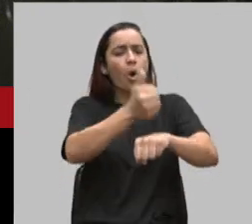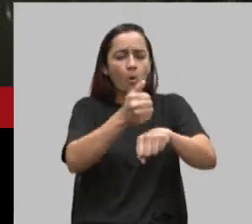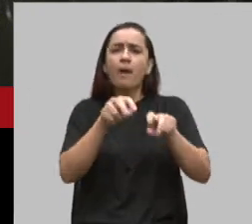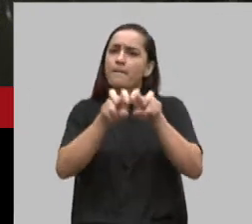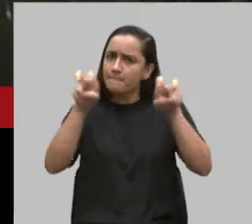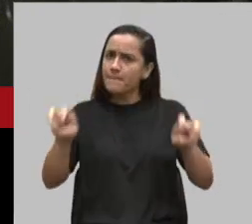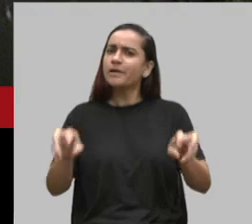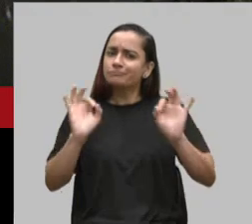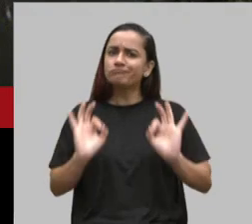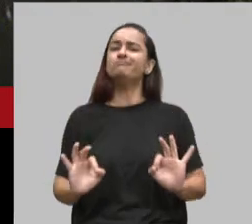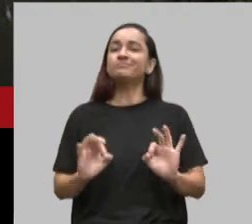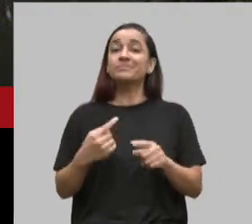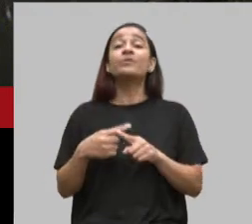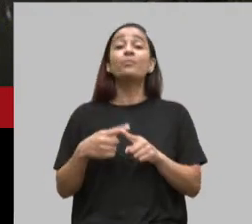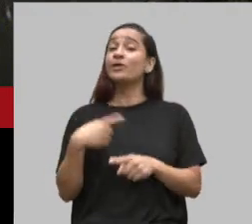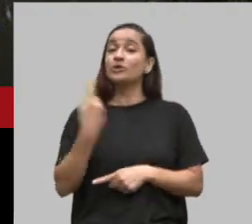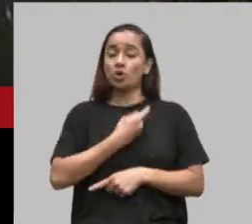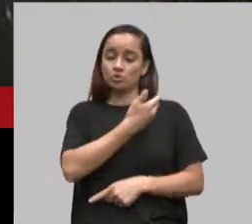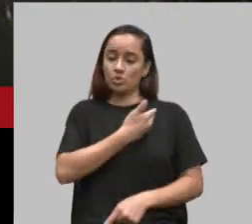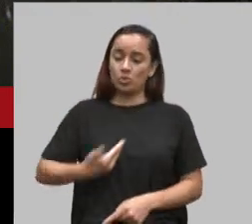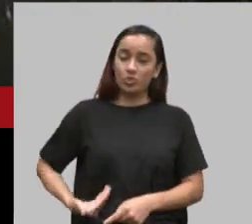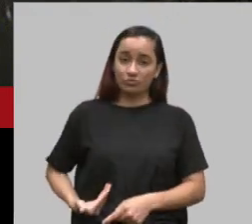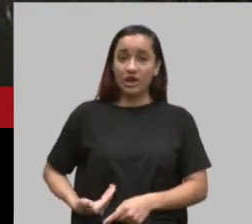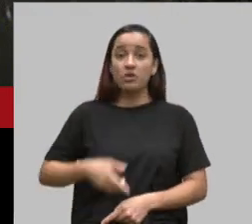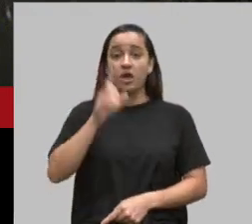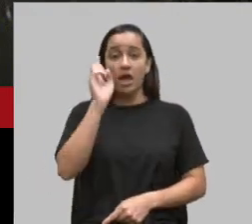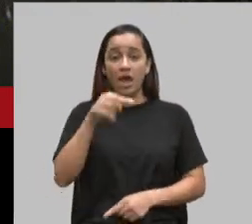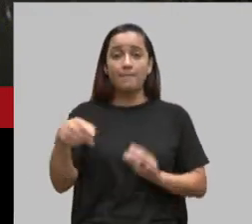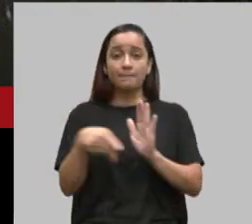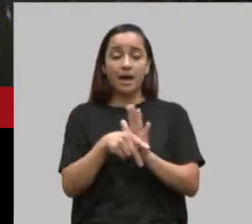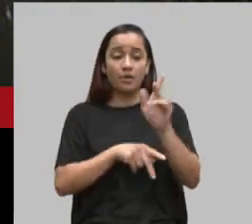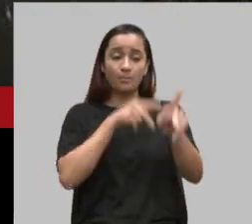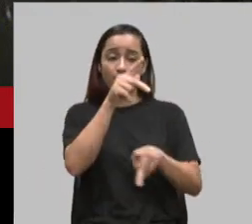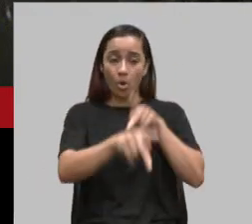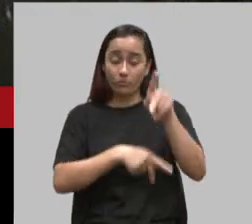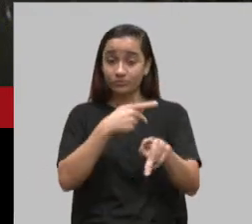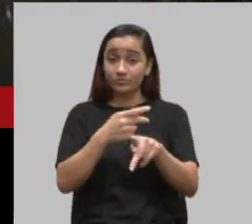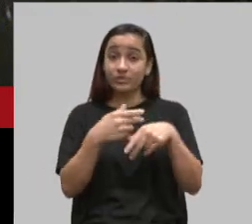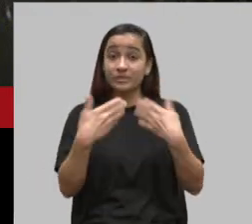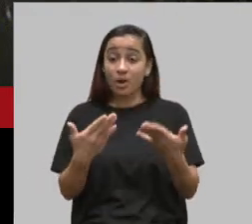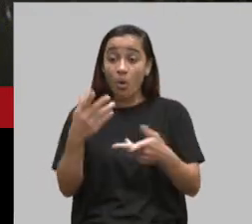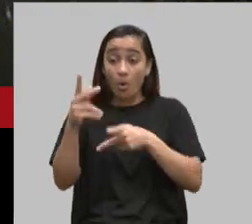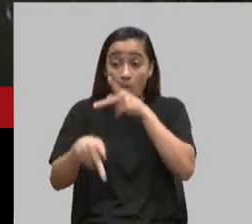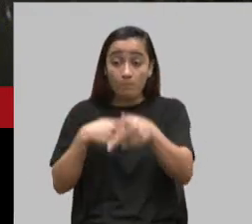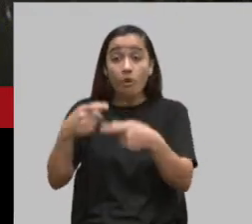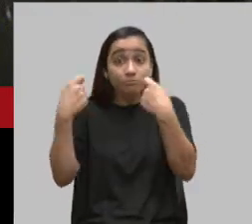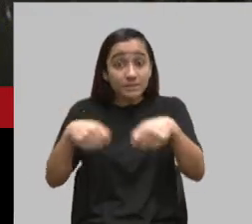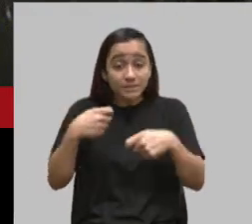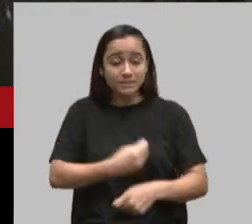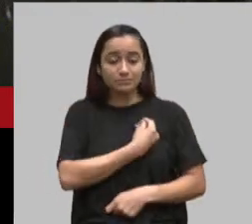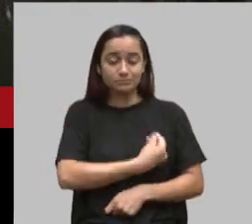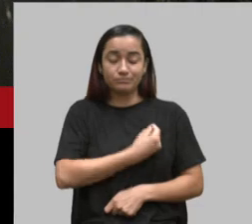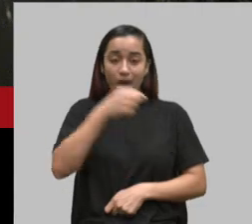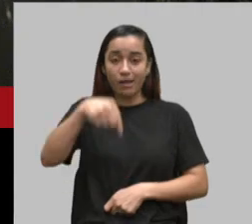porque nosso governo é feito para o povo então o povo deve estar aqui também eu espero que a gente esteja aqui